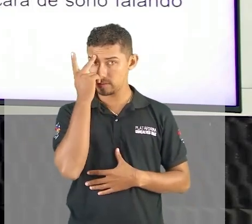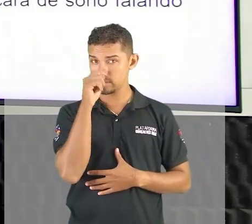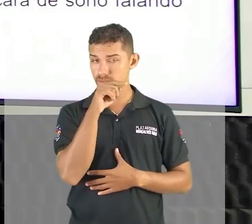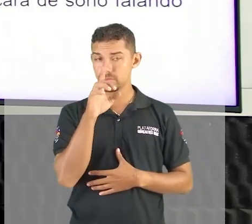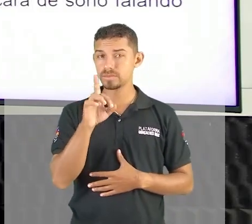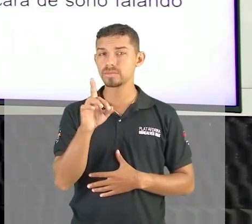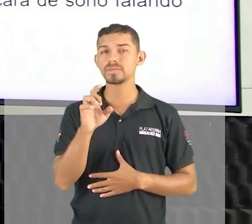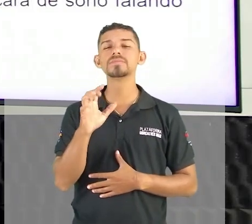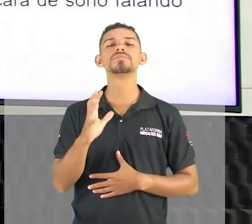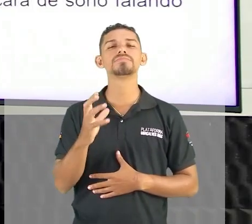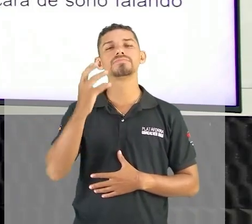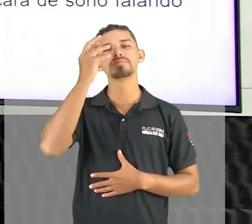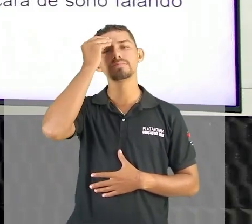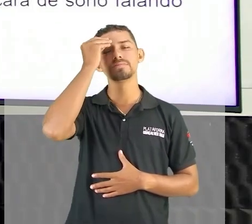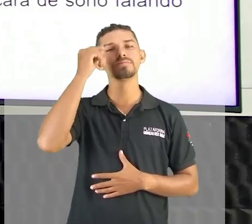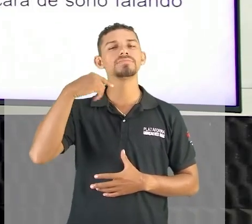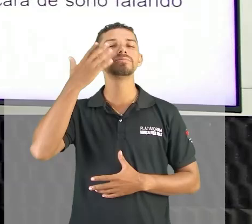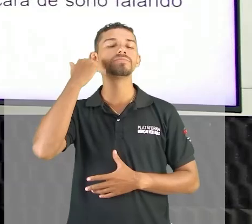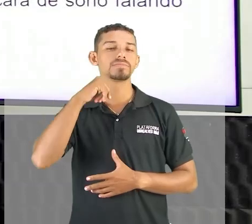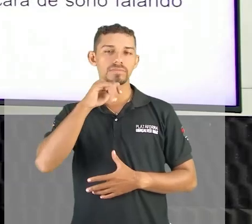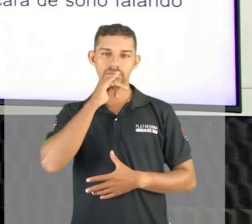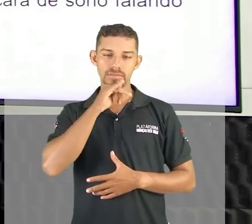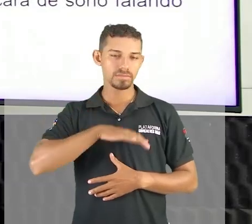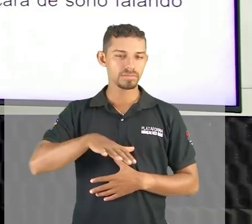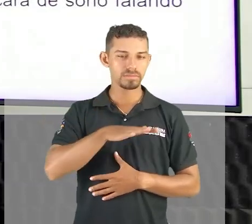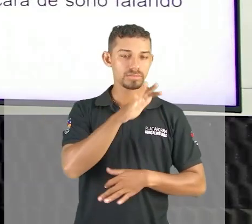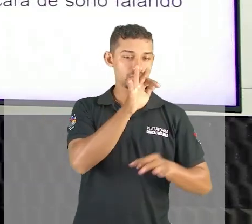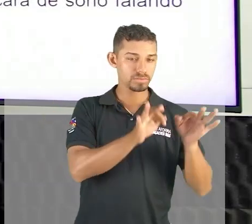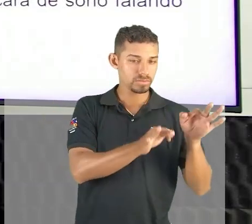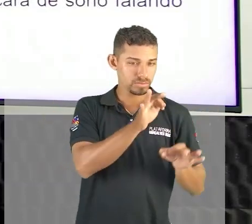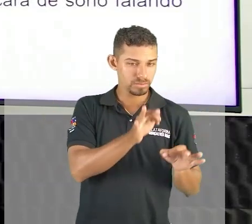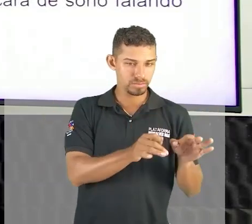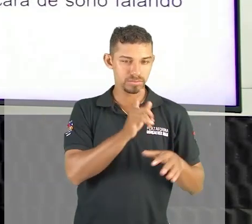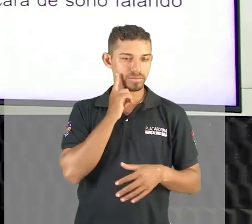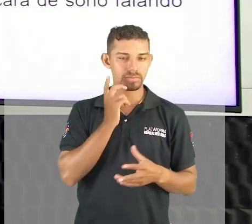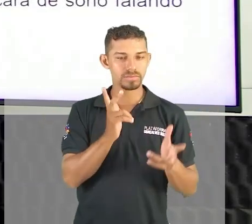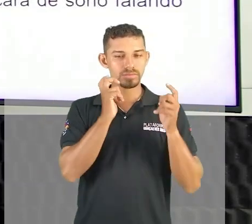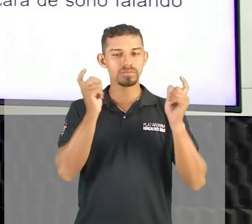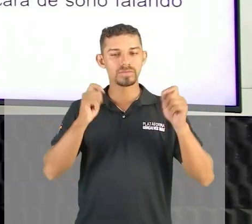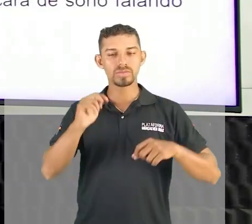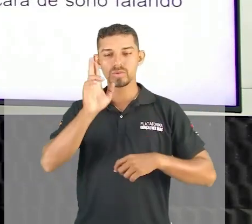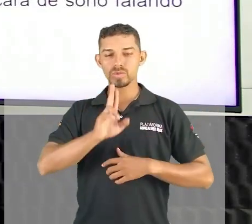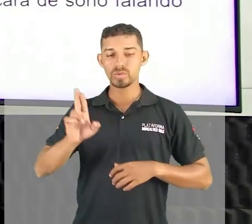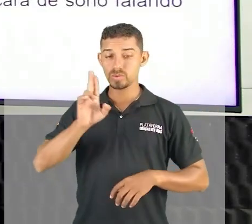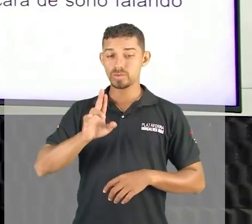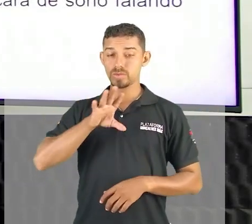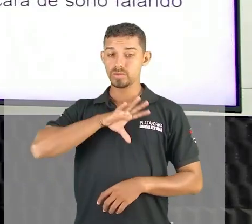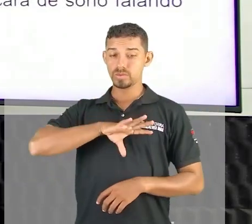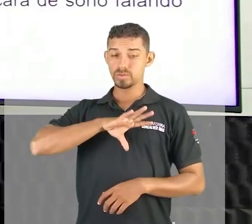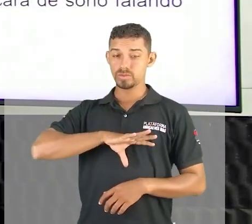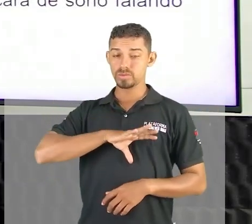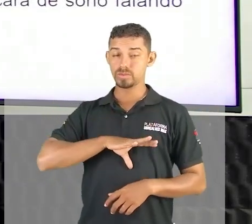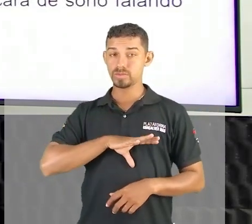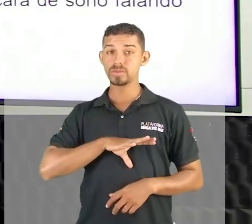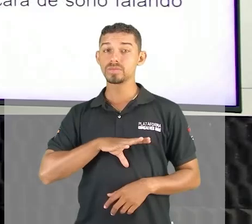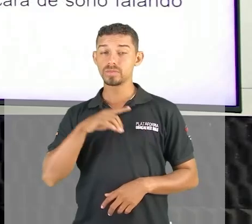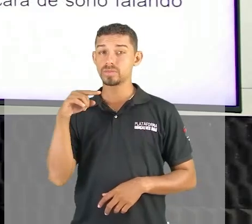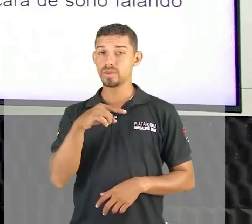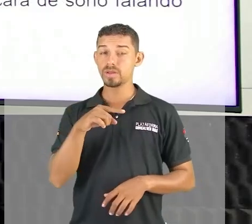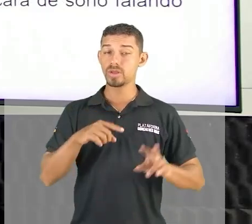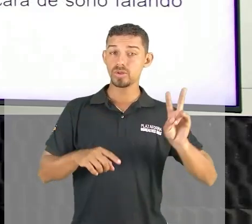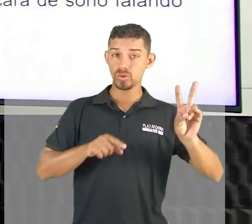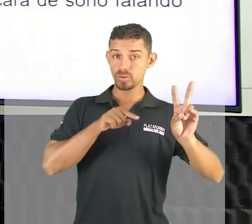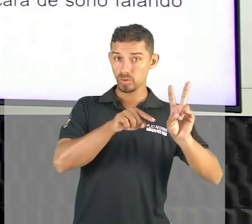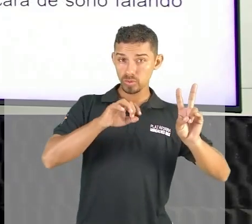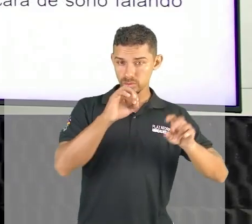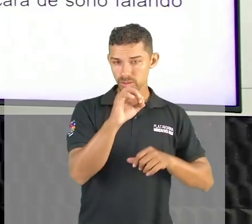notável saber jurídico Saiba como quando e como deve fazer uso desse português versão 2.0